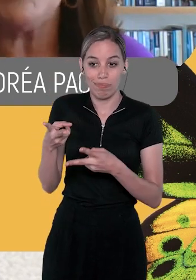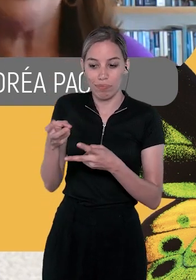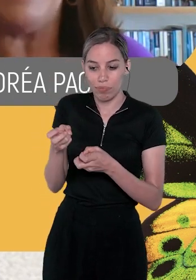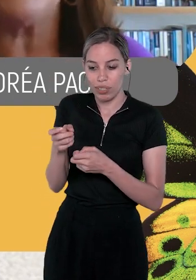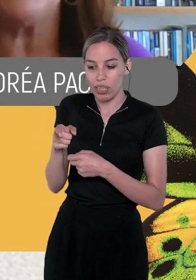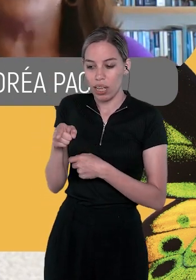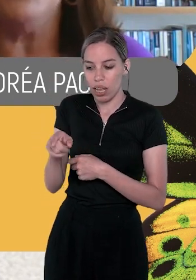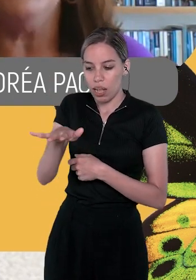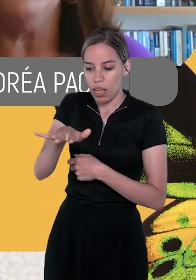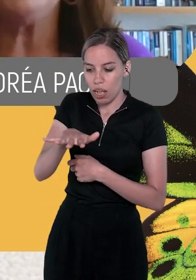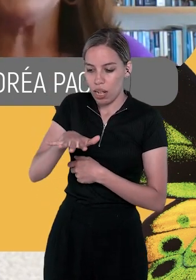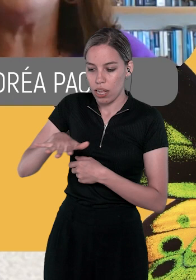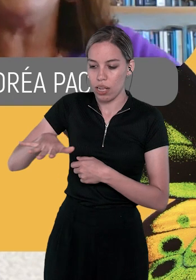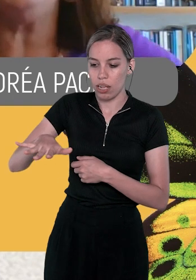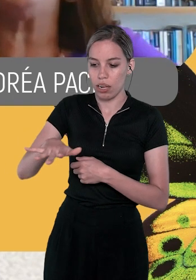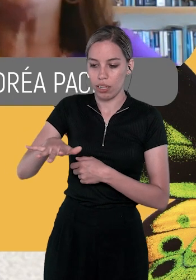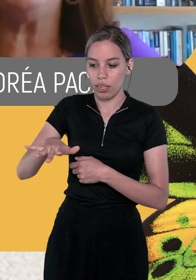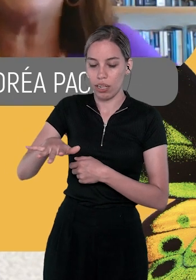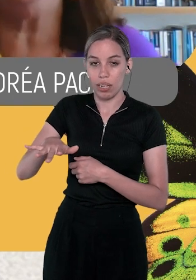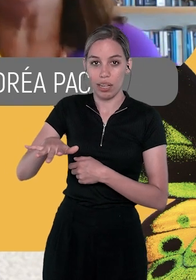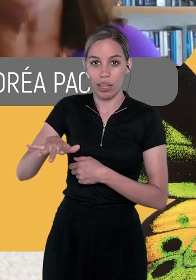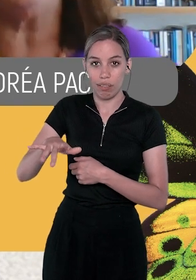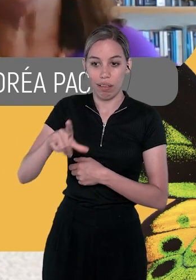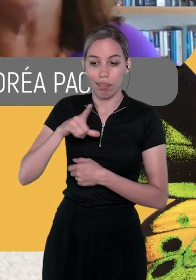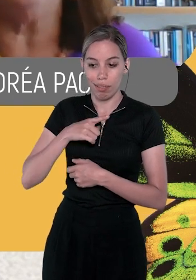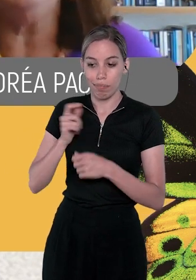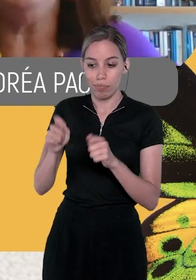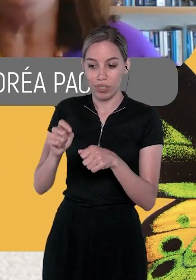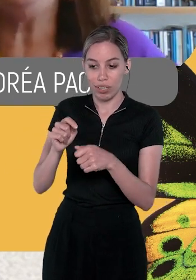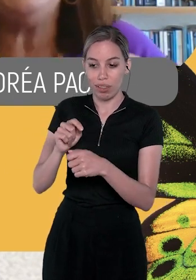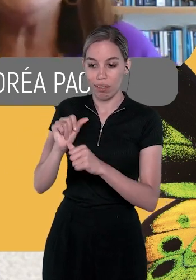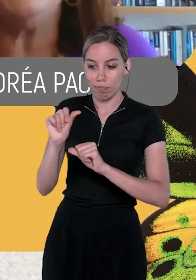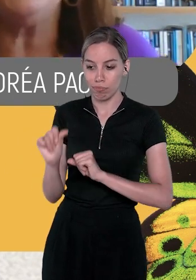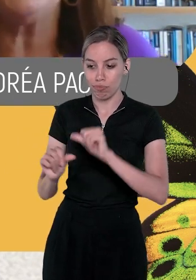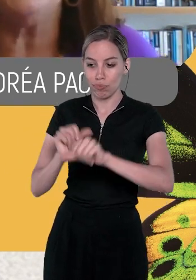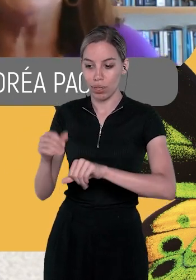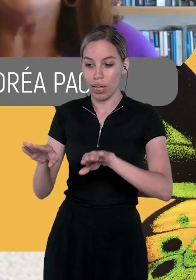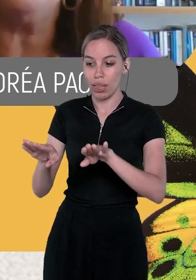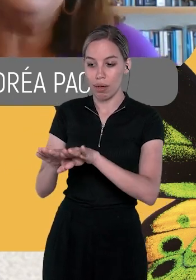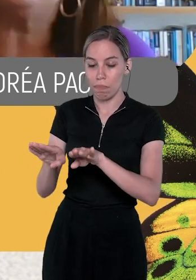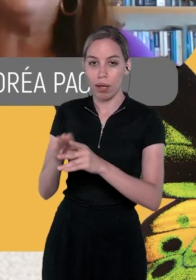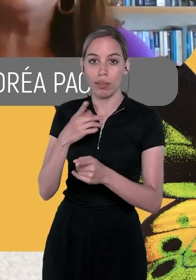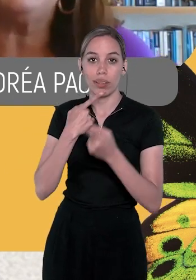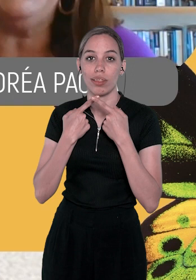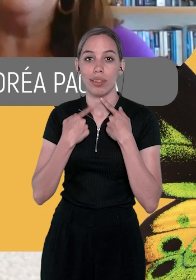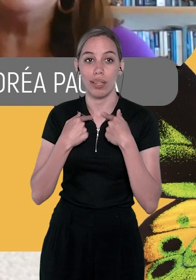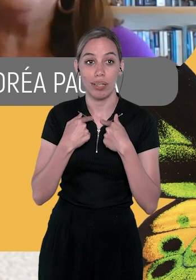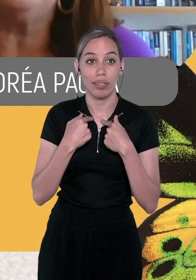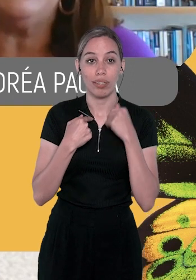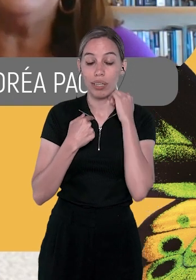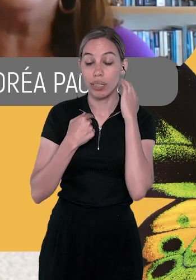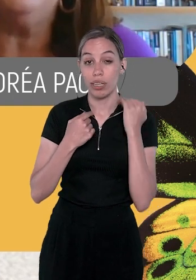naquele espaço uns canais de transformação e de desejo que talvez nós